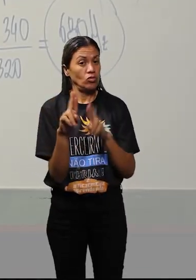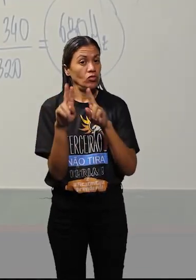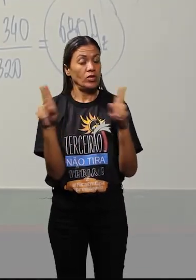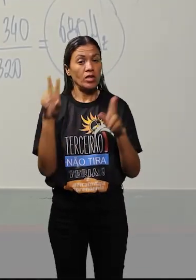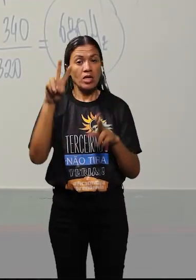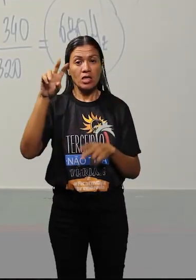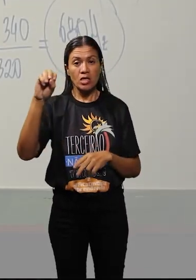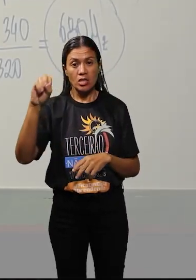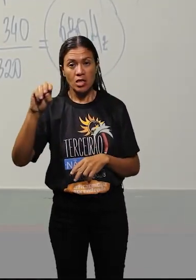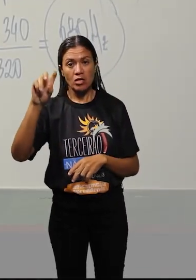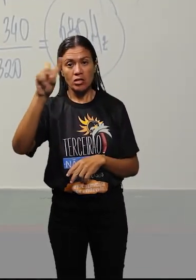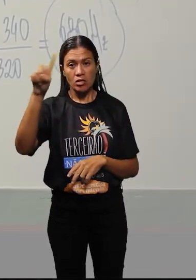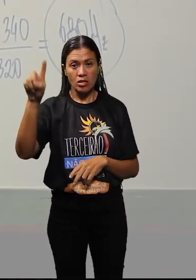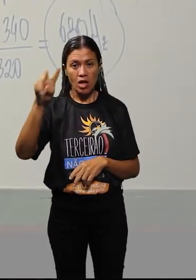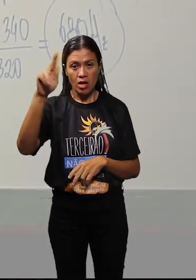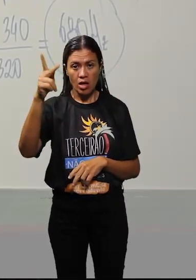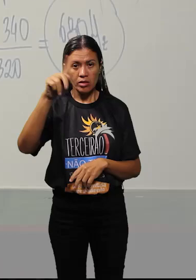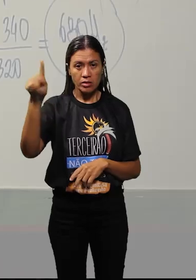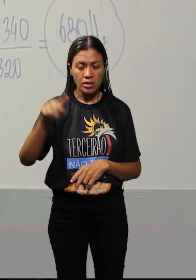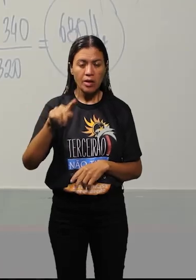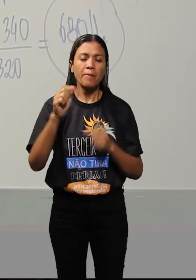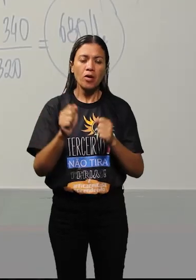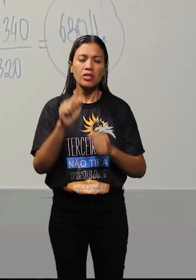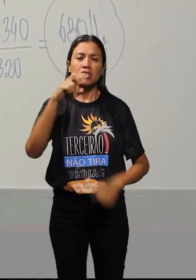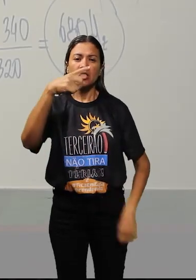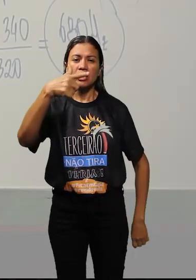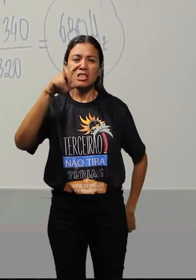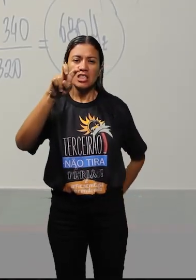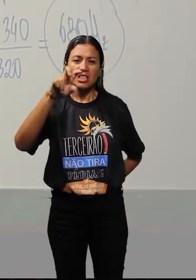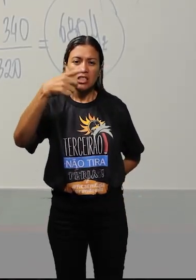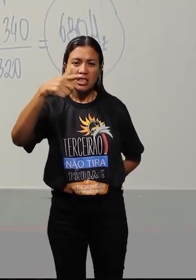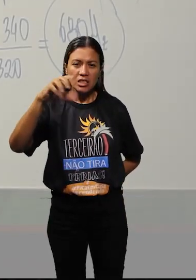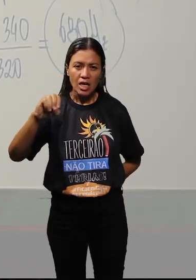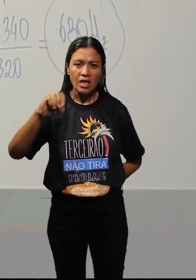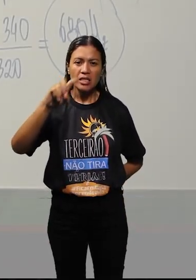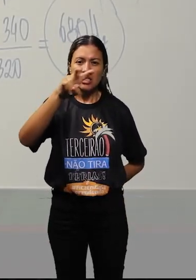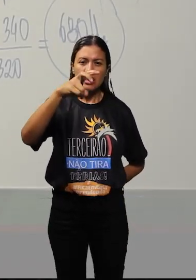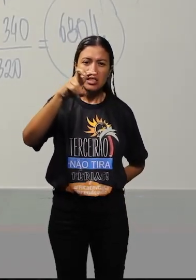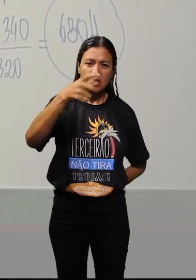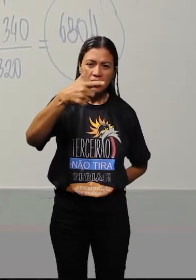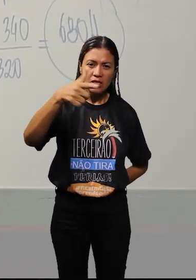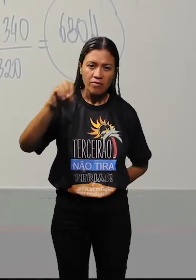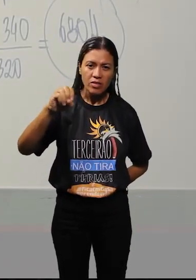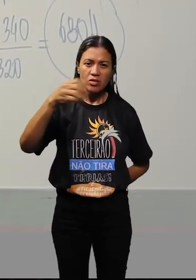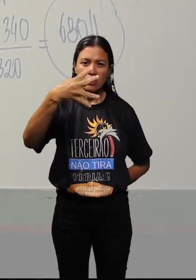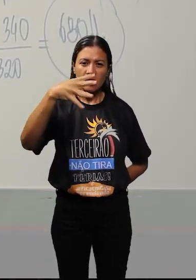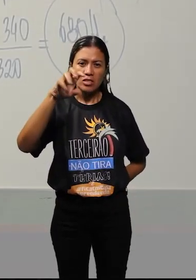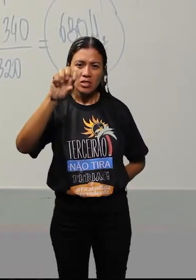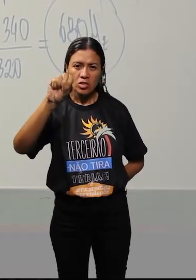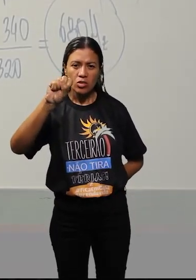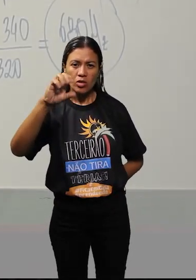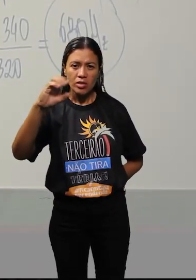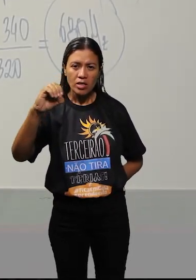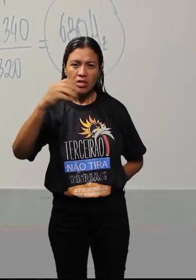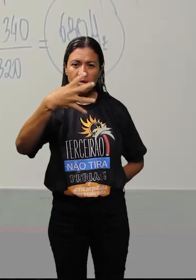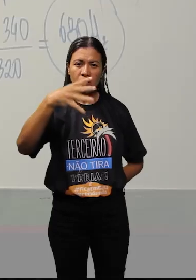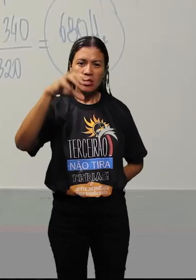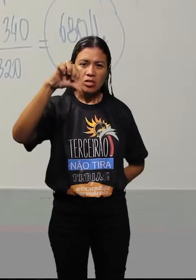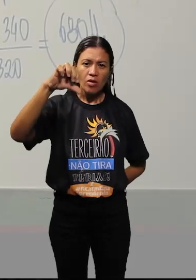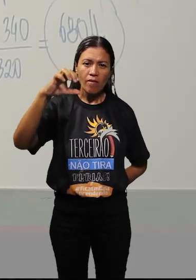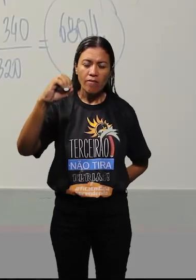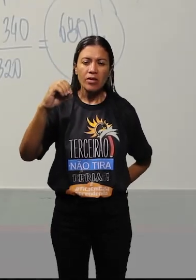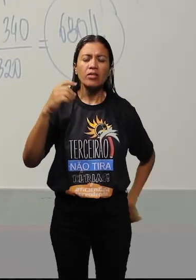frequência percebida, ela aumenta ou ela diminui em sua frequência original? É isso que vai ser explicado aqui no efeito Doppler. E isso só